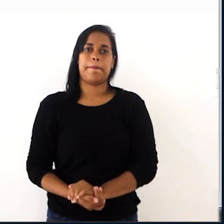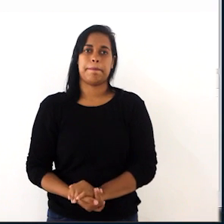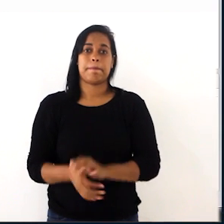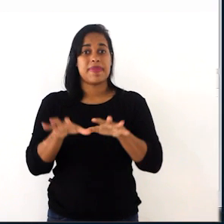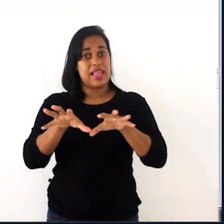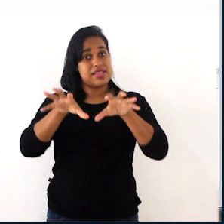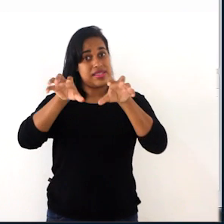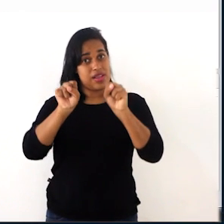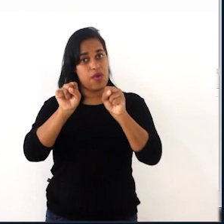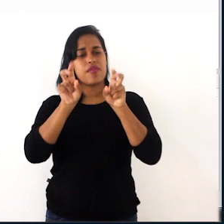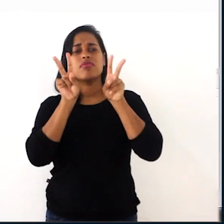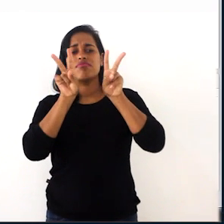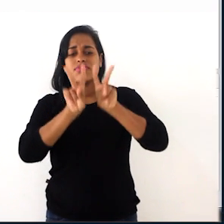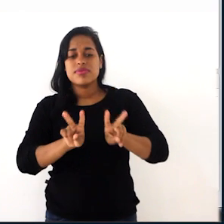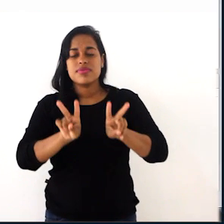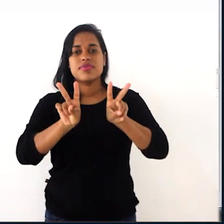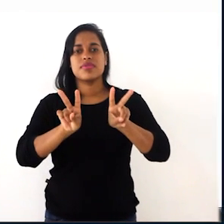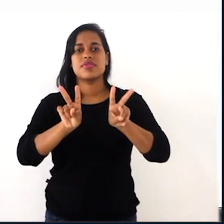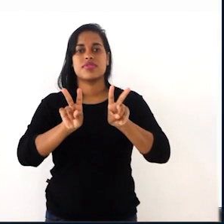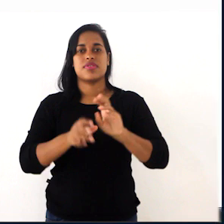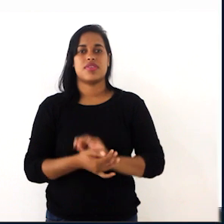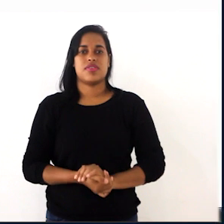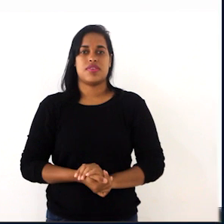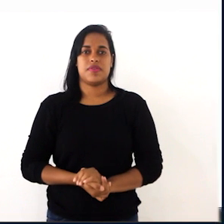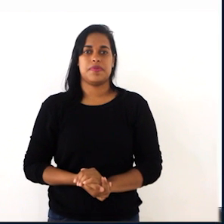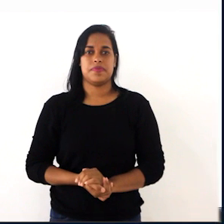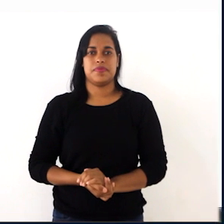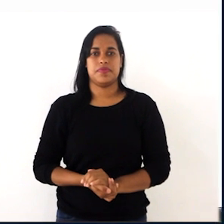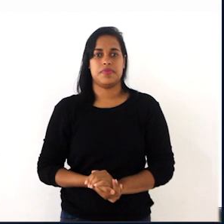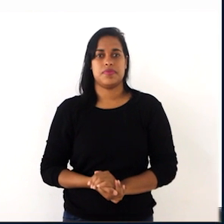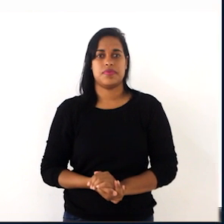Vamos salvar, vamos verificar aqui